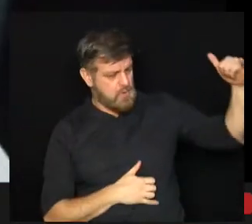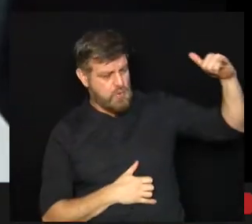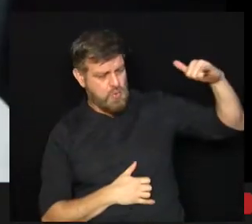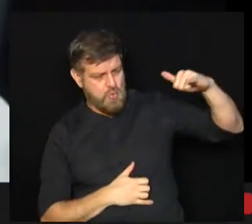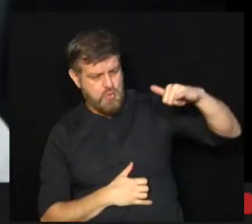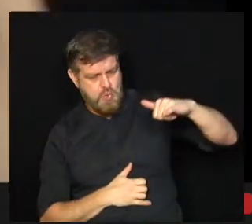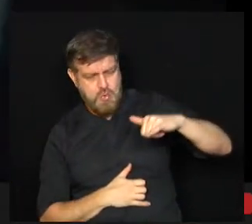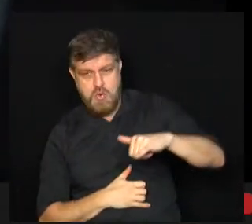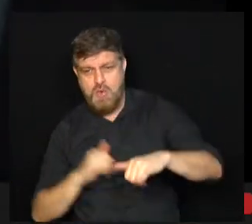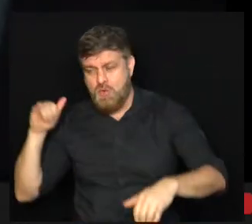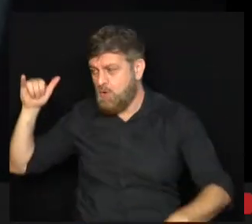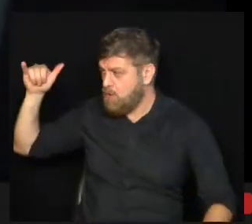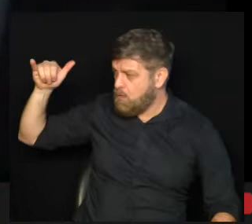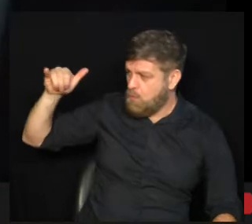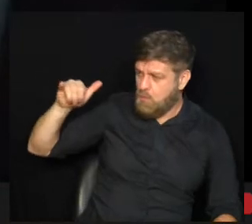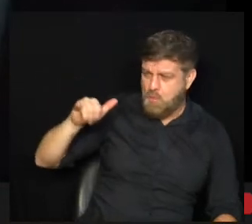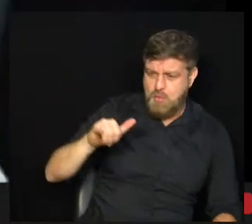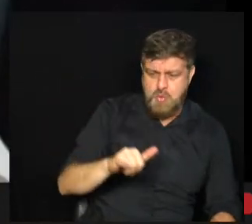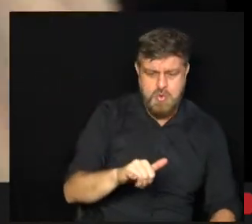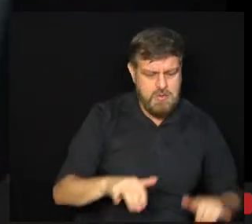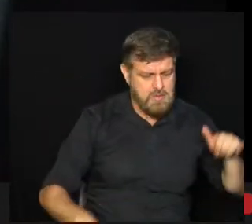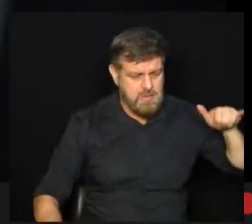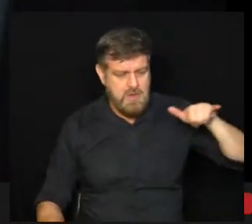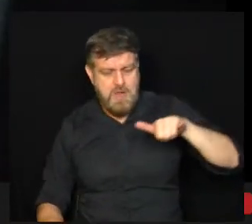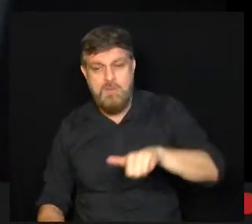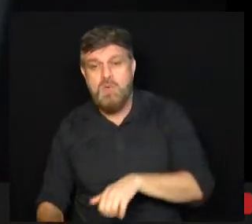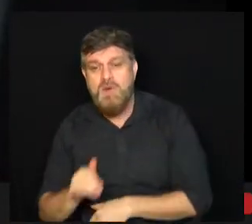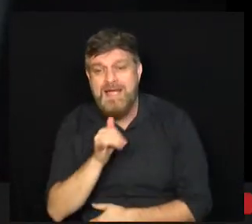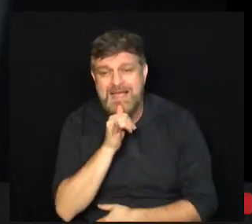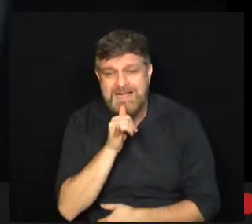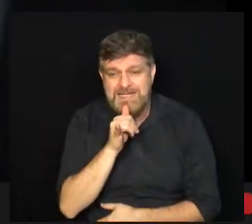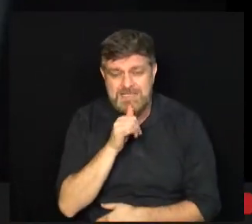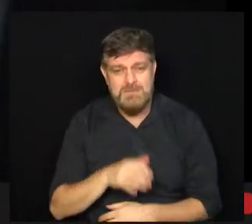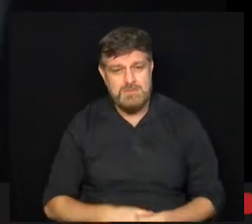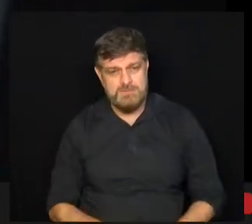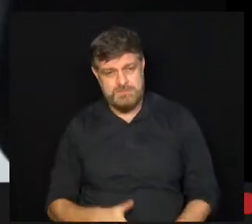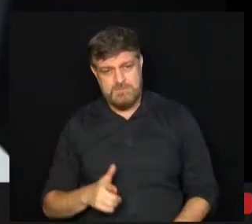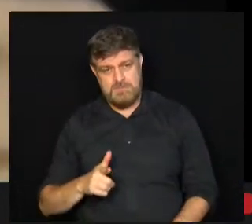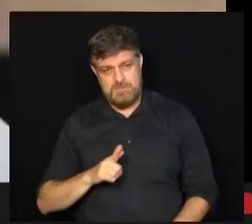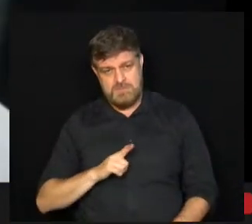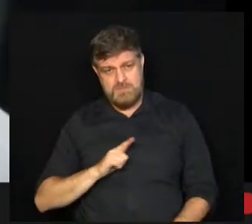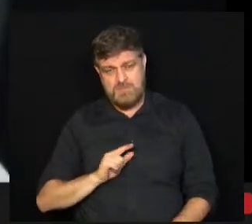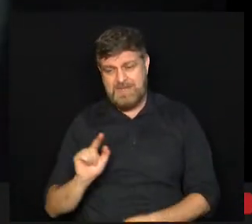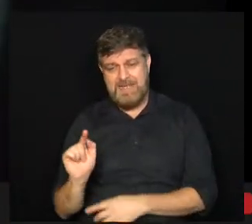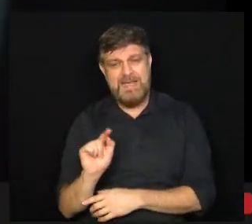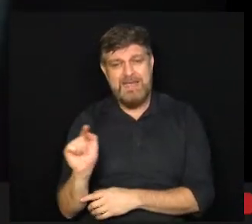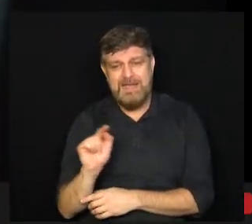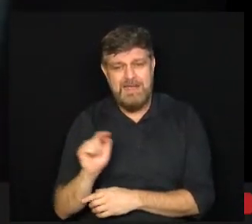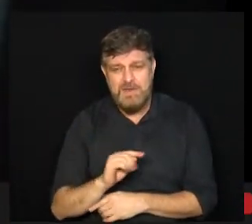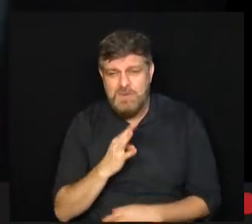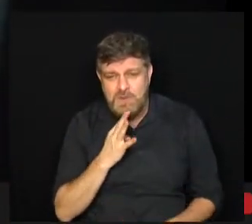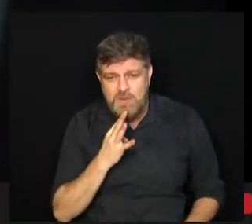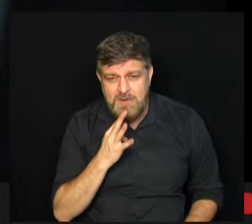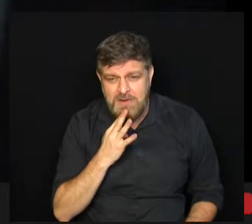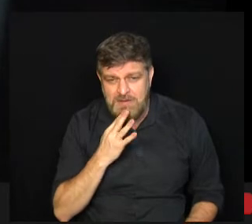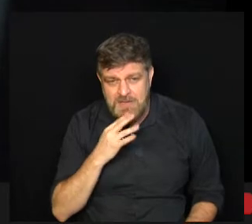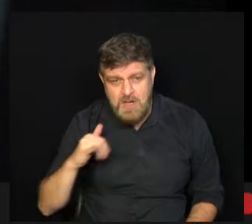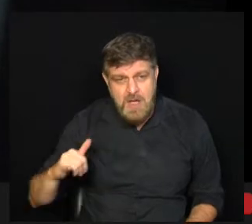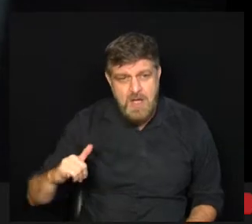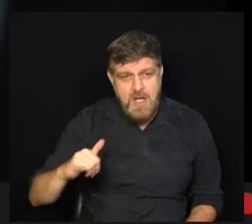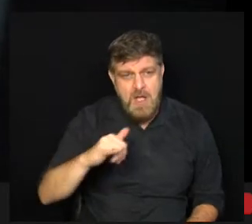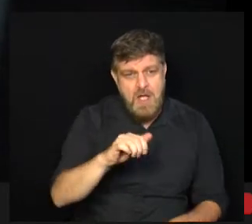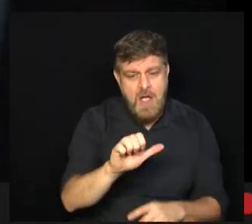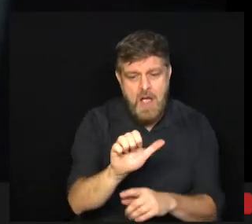é simplesmente a maior do mundo. Vou citar dois exemplos aqui. A gente, quem não ouviu falar de um avião chamado